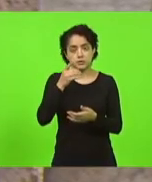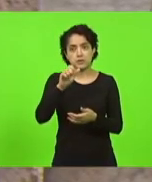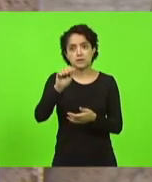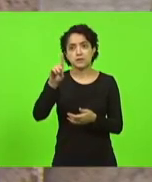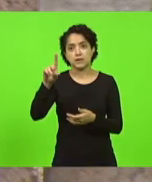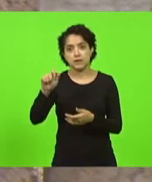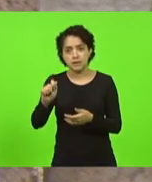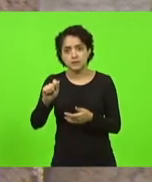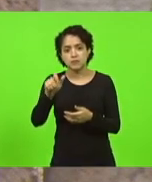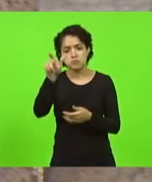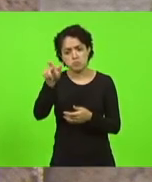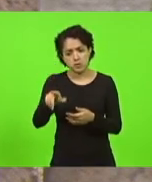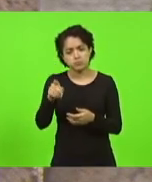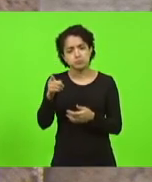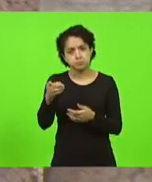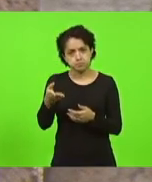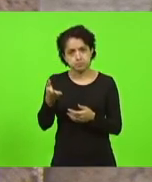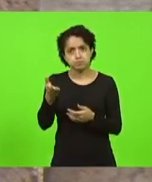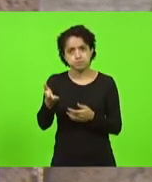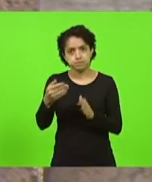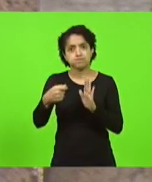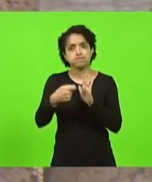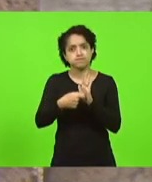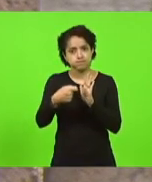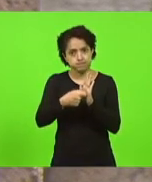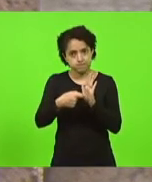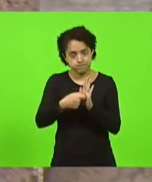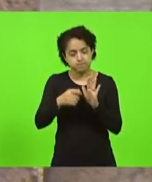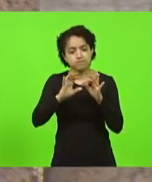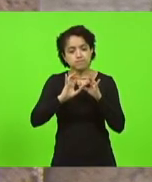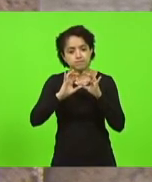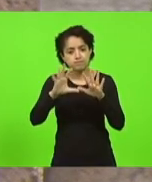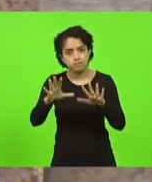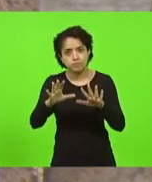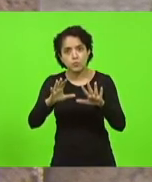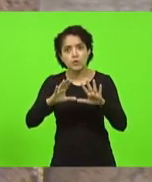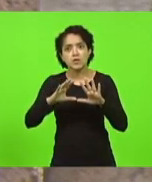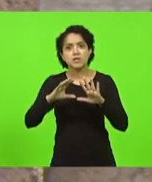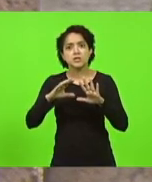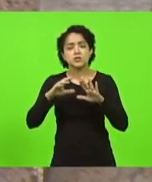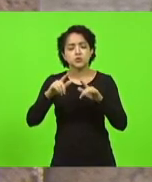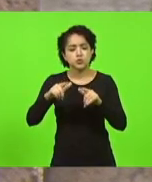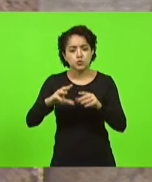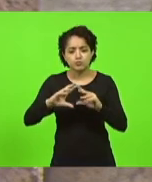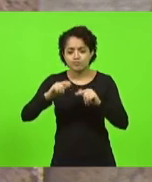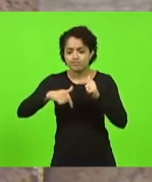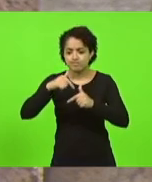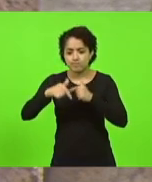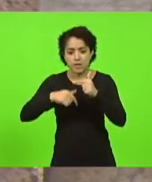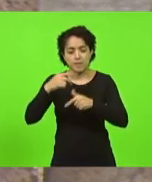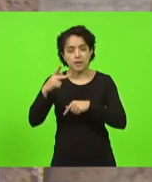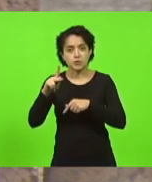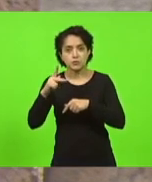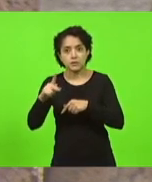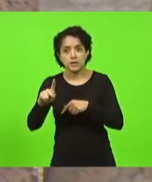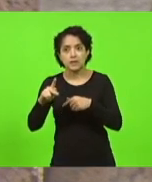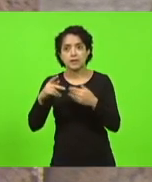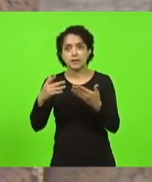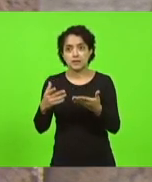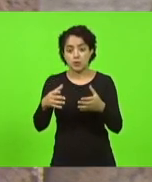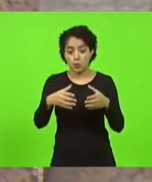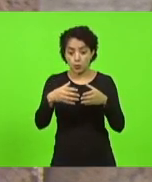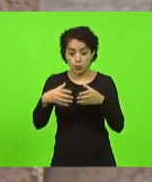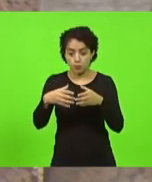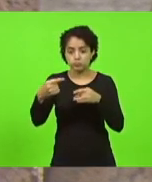que lutou, essa sim, pela liberdade em toda a sua trajetória, com todas as pessoas e seu grupo